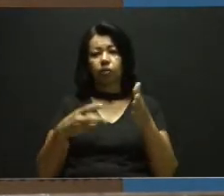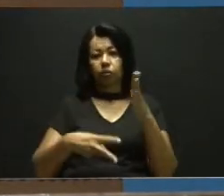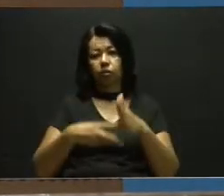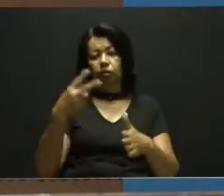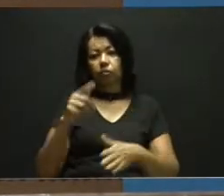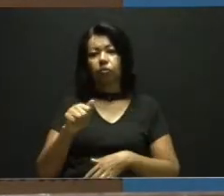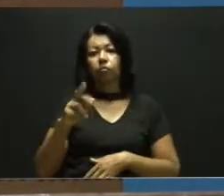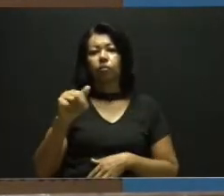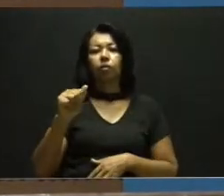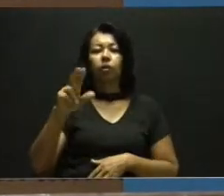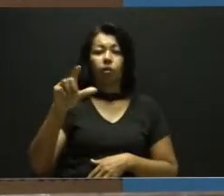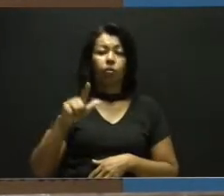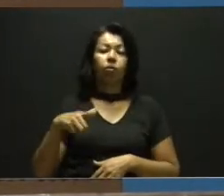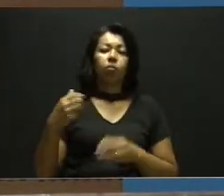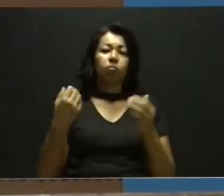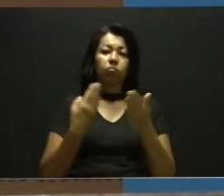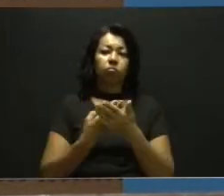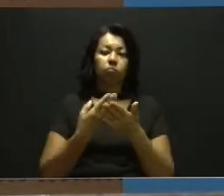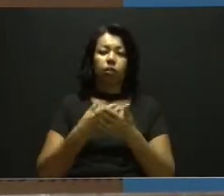afonso it